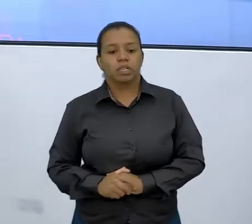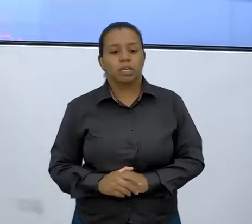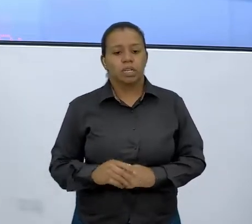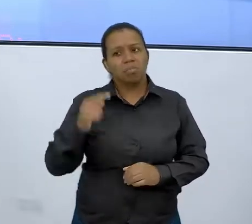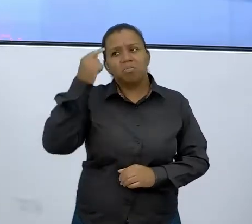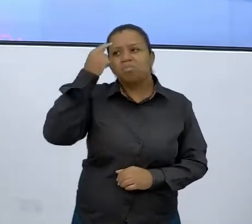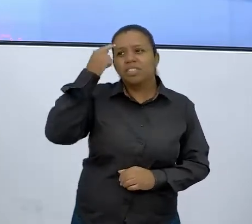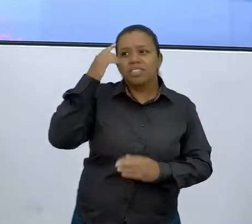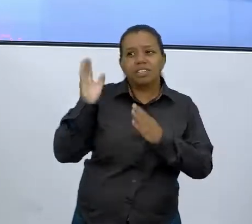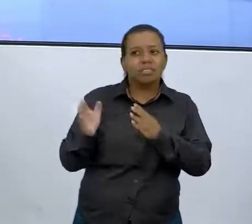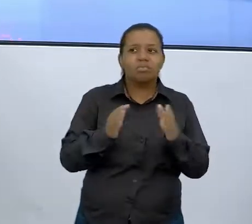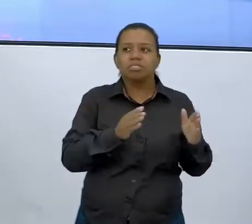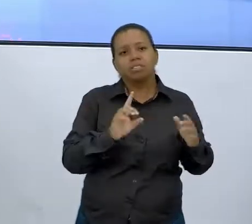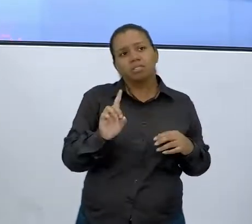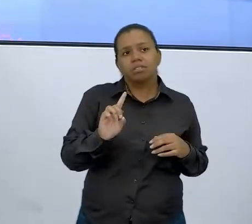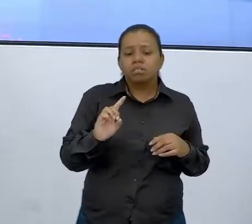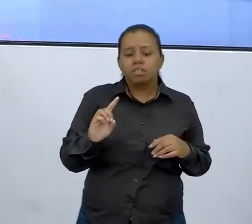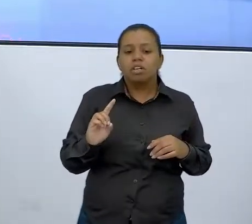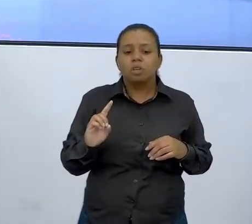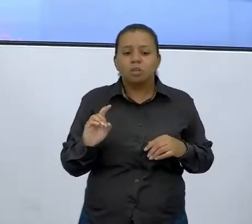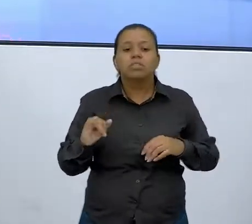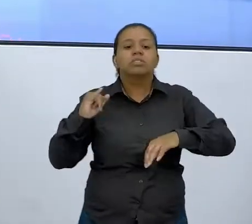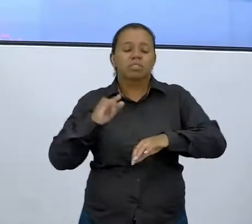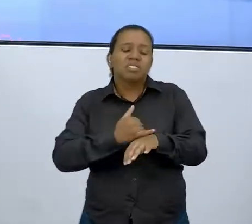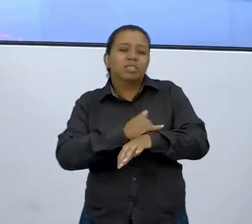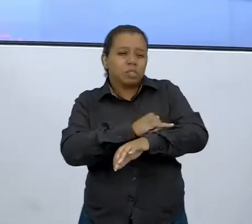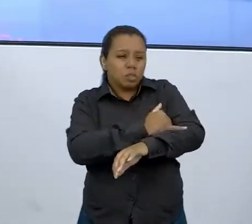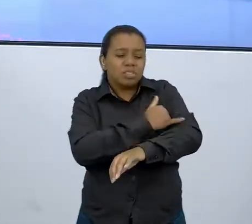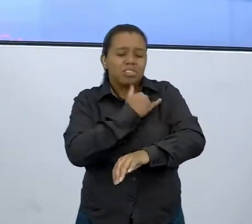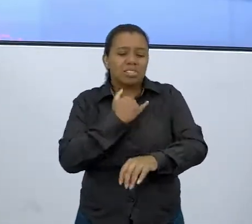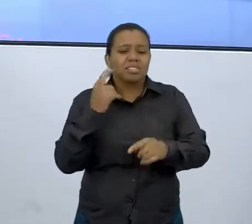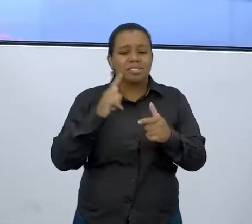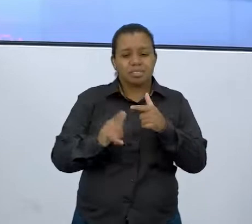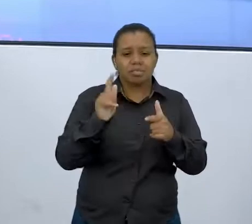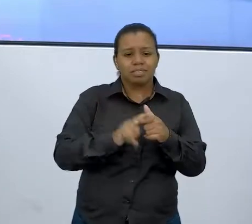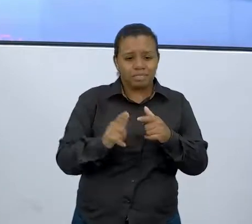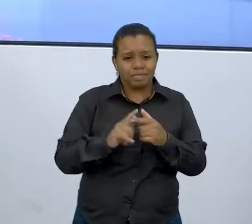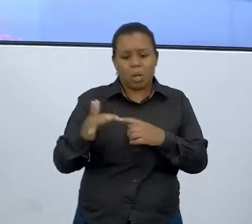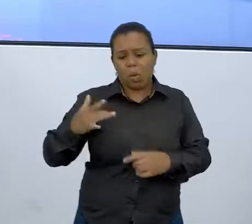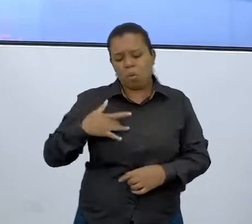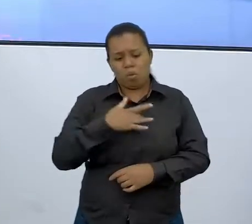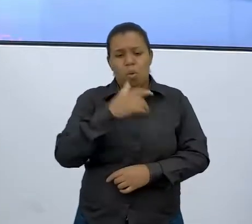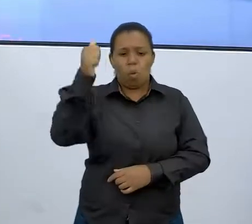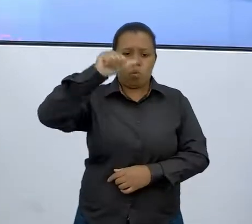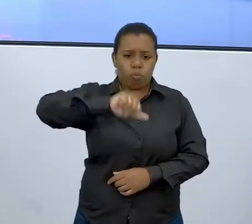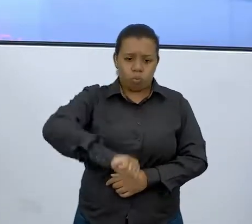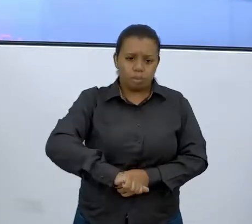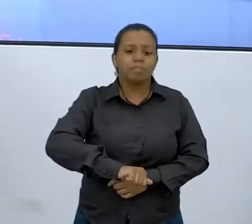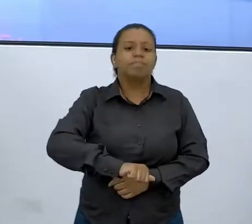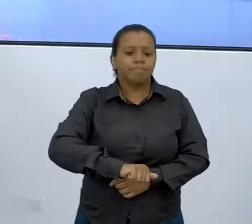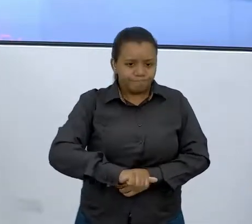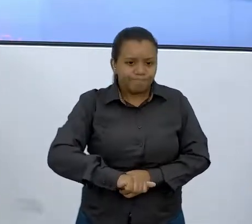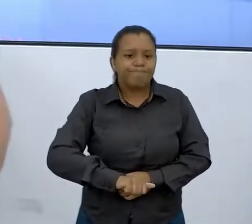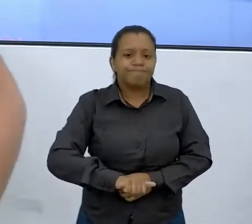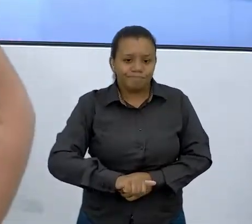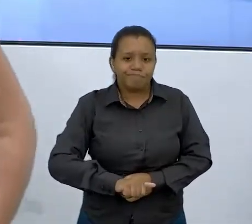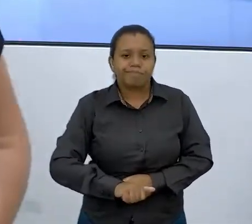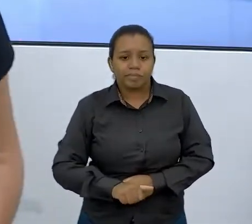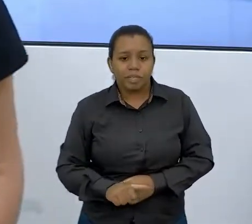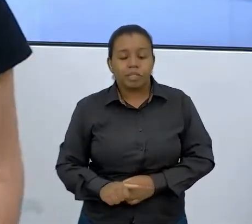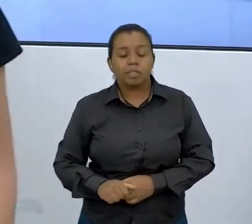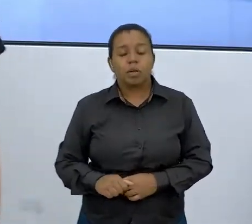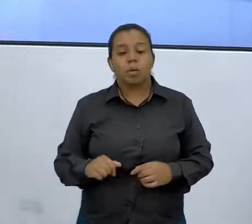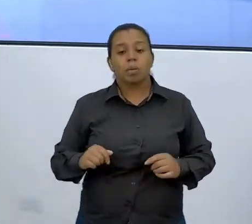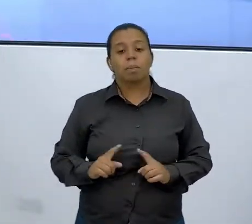pensada, planejada, pode obviamente gerar riscos para a saúde, porque não necessariamente esses alimentos são alimentos saudáveis. Não adianta eu falar assim, mano,